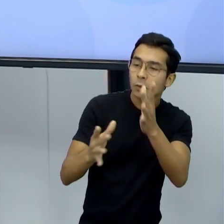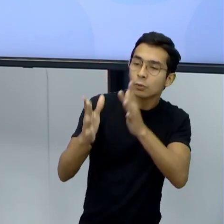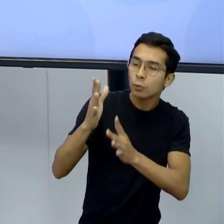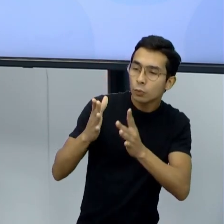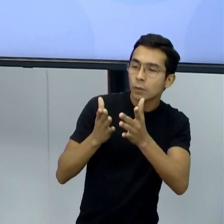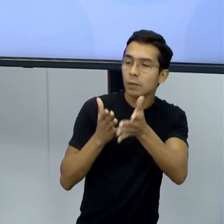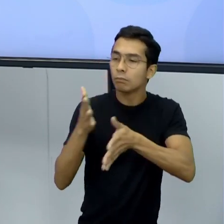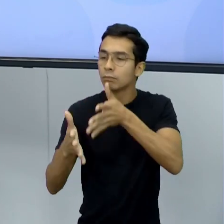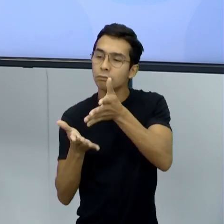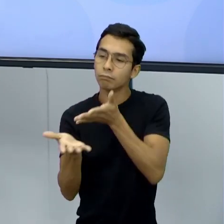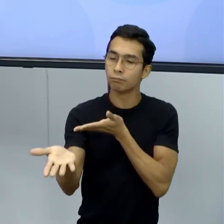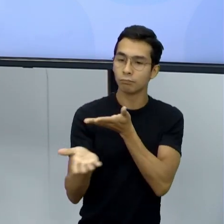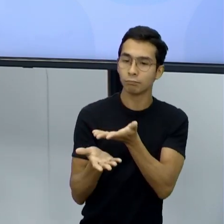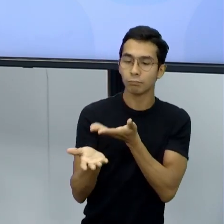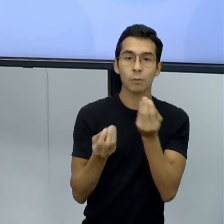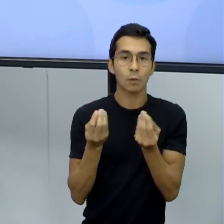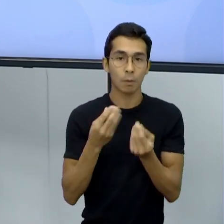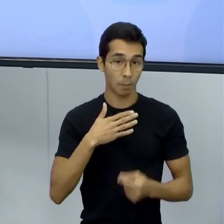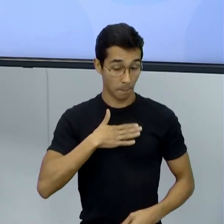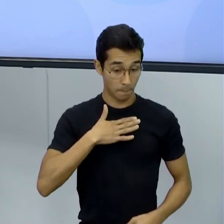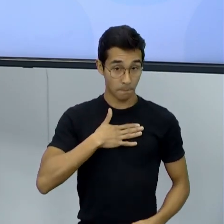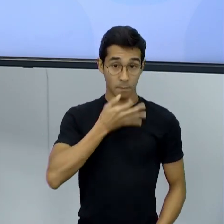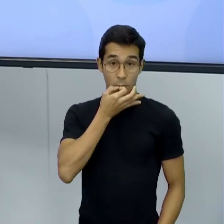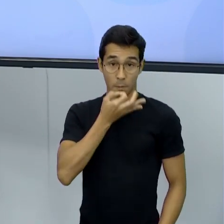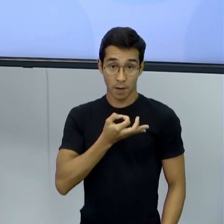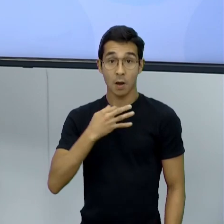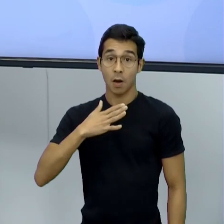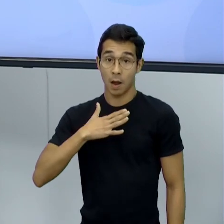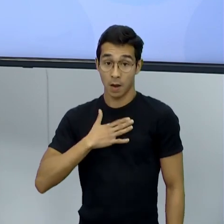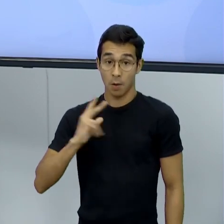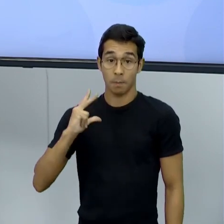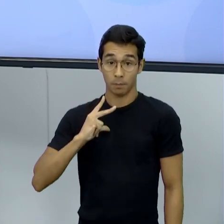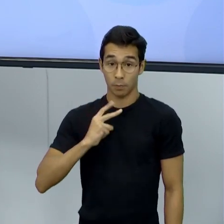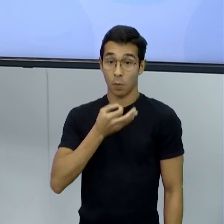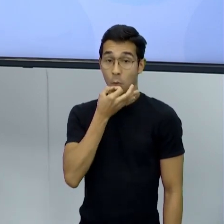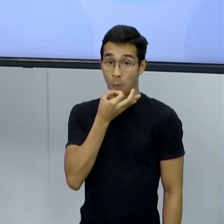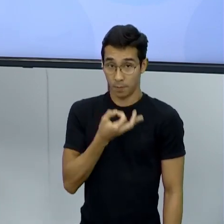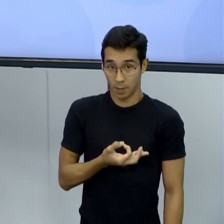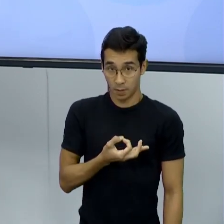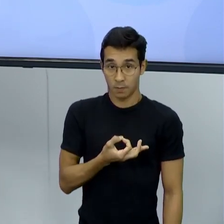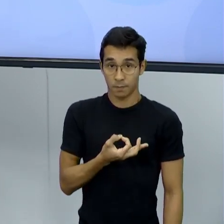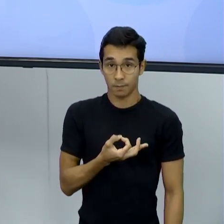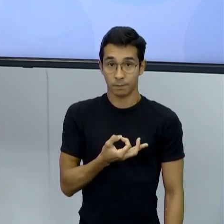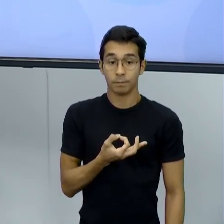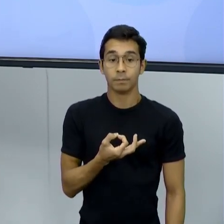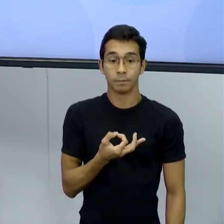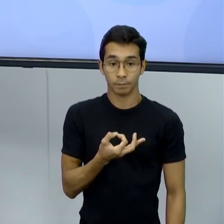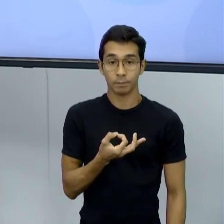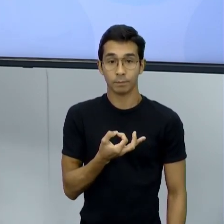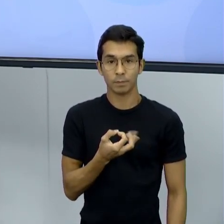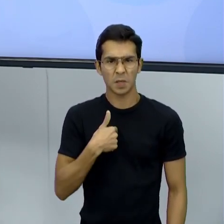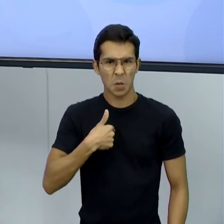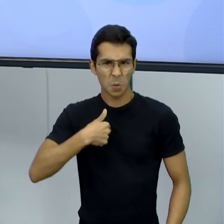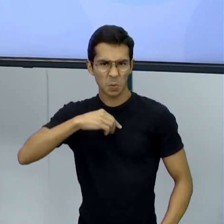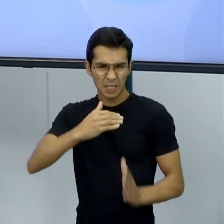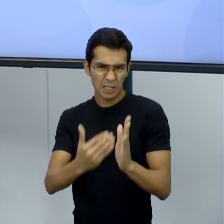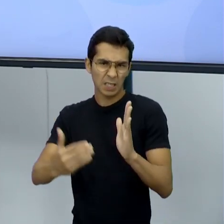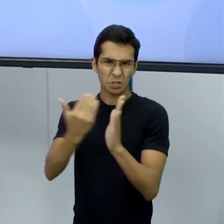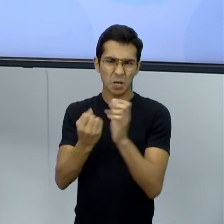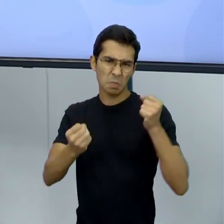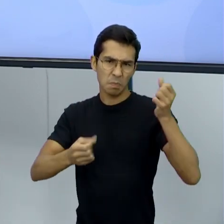da seguinte opinião, essa é a opinião minha, eu estou assumindo aqui a responsabilidade dessa opinião. Quando eu sou radical em uma atitude, eu